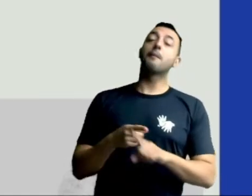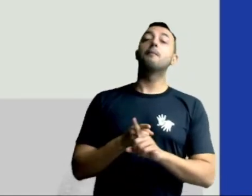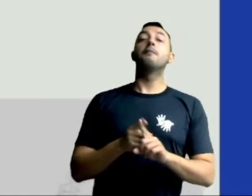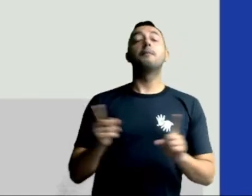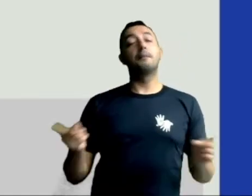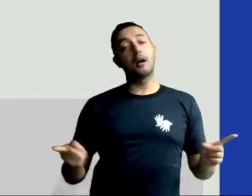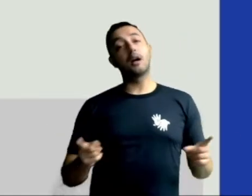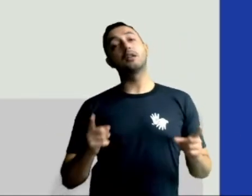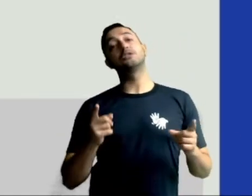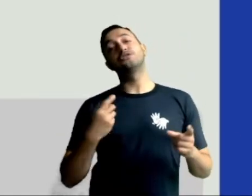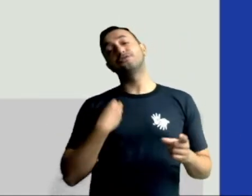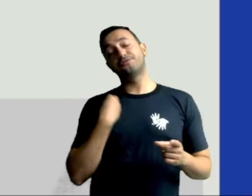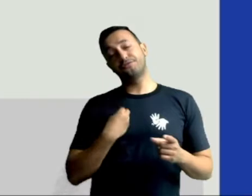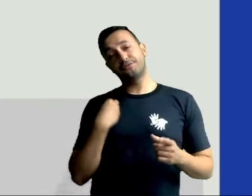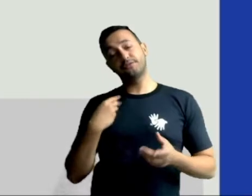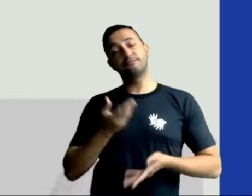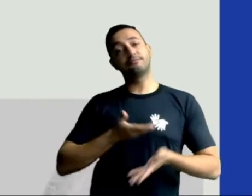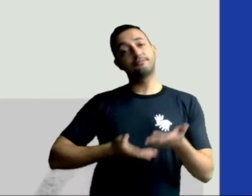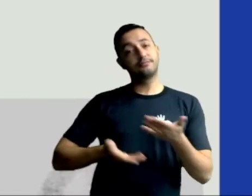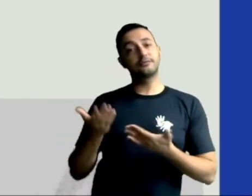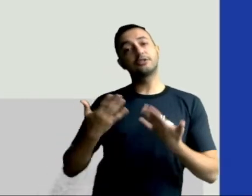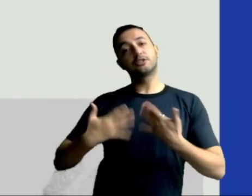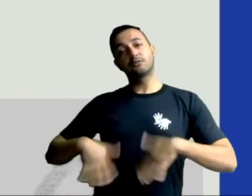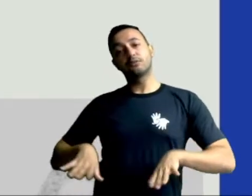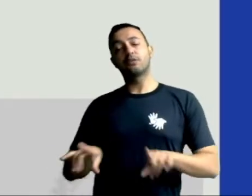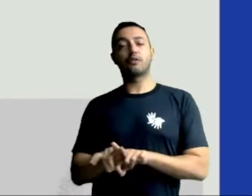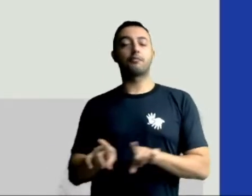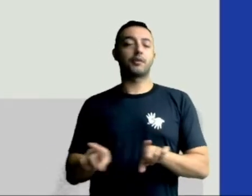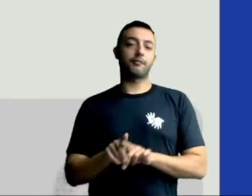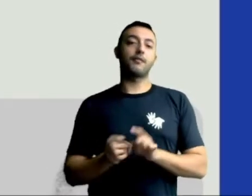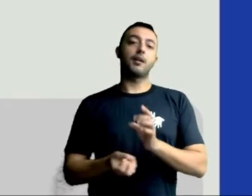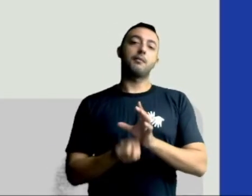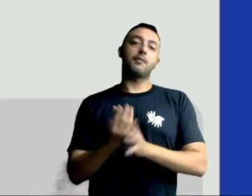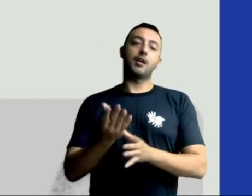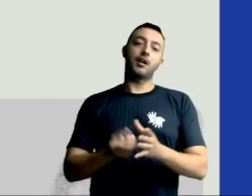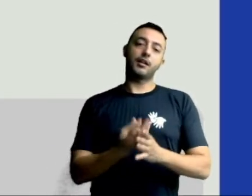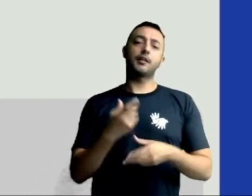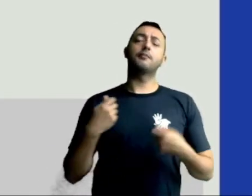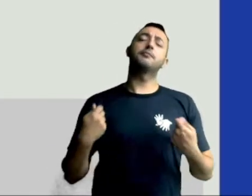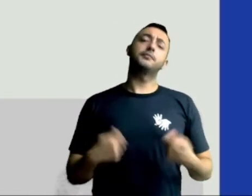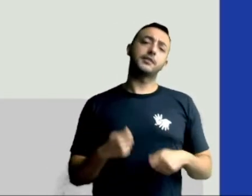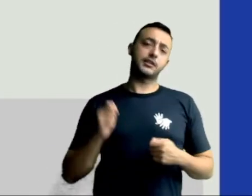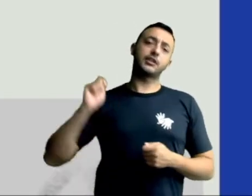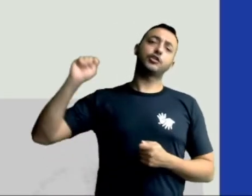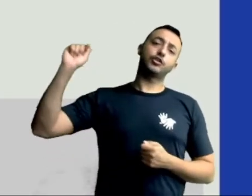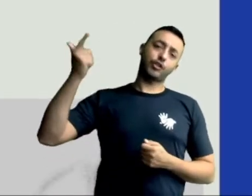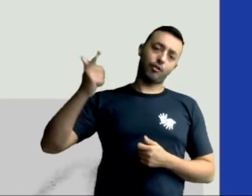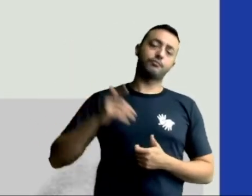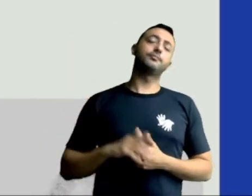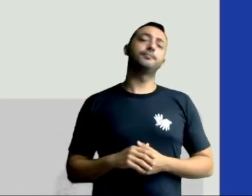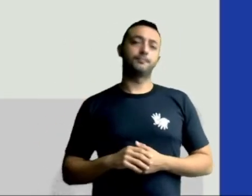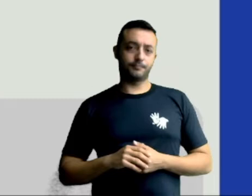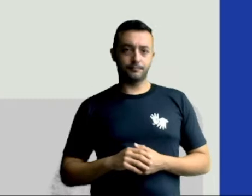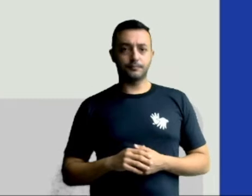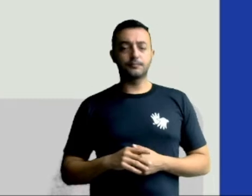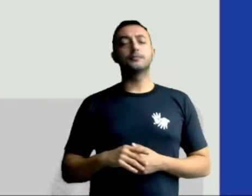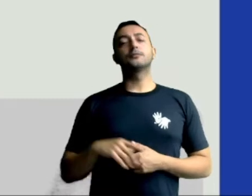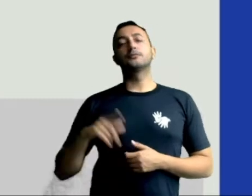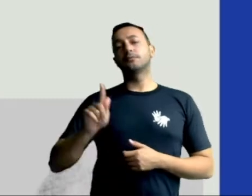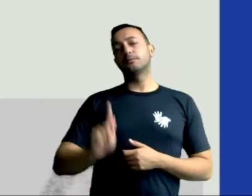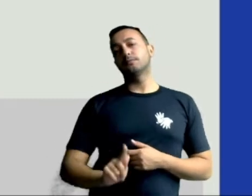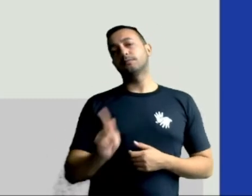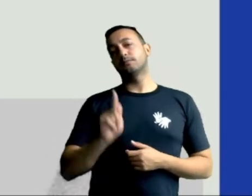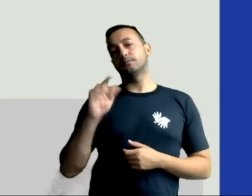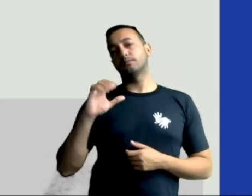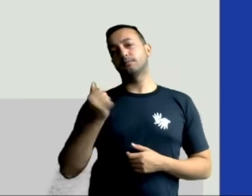se relacionam com os componentes naturais também. As plantas, por exemplo, precisam da luz do sol, tá? Do gás